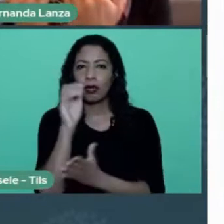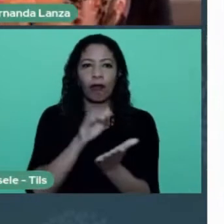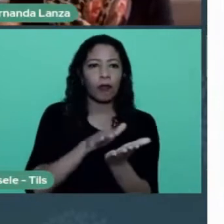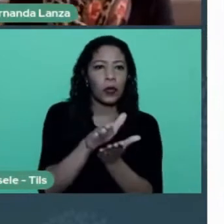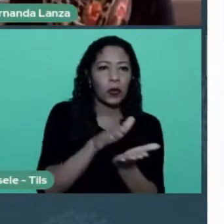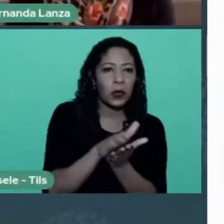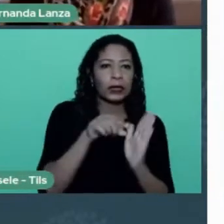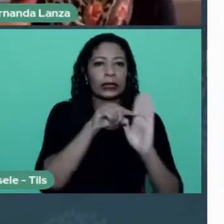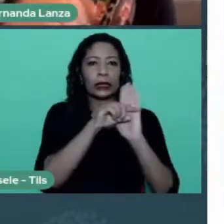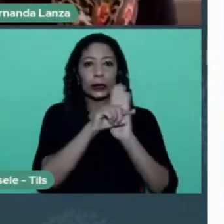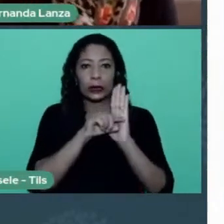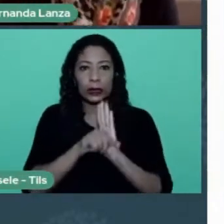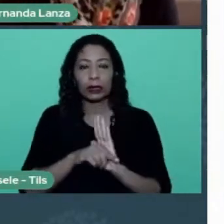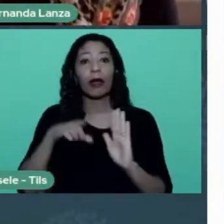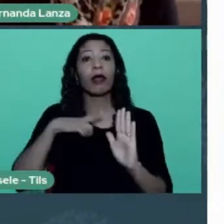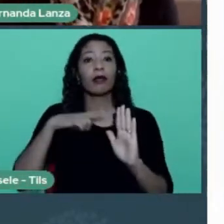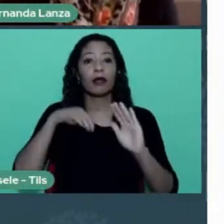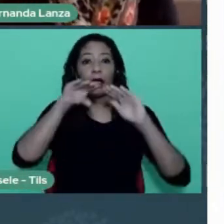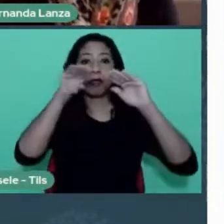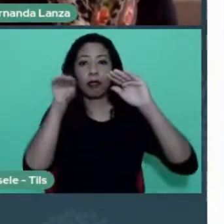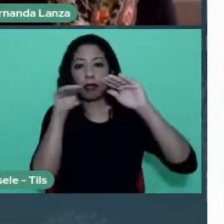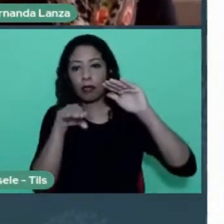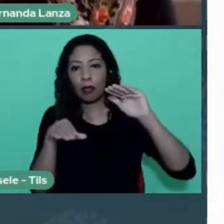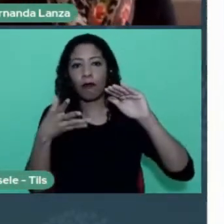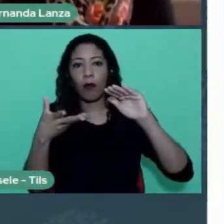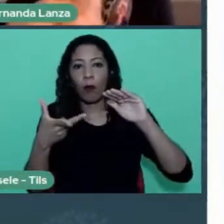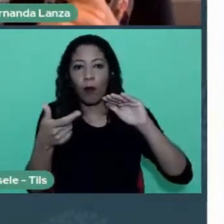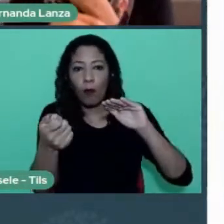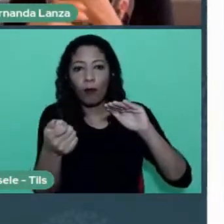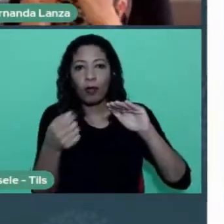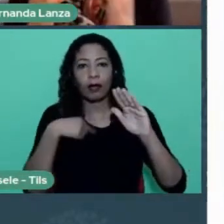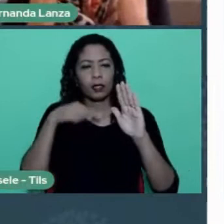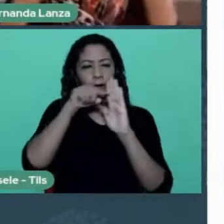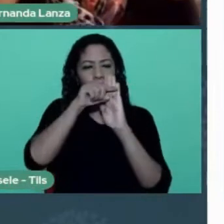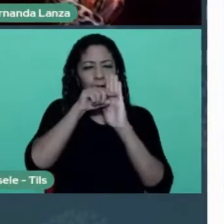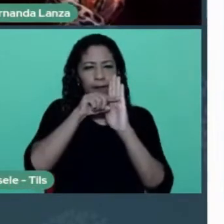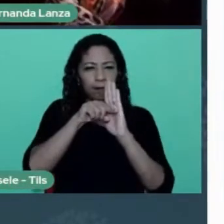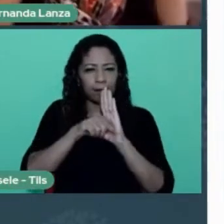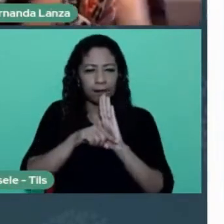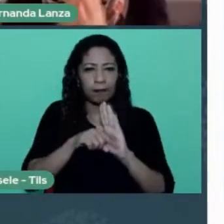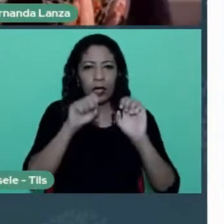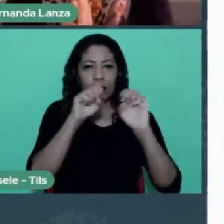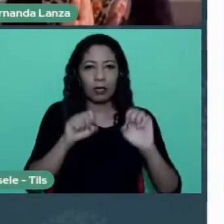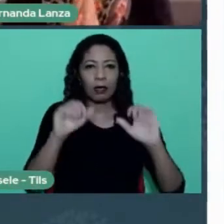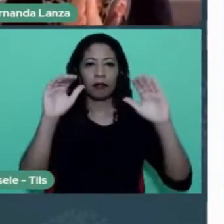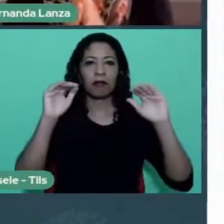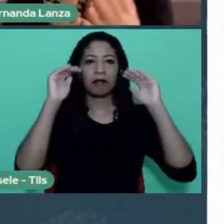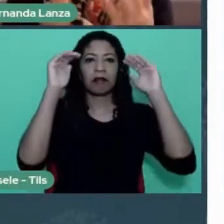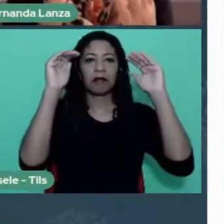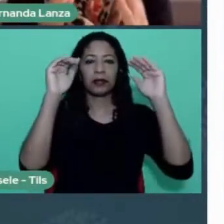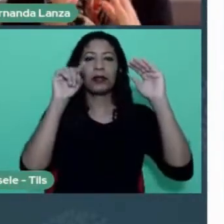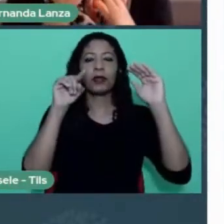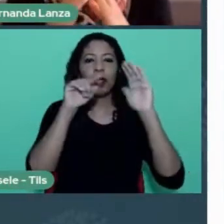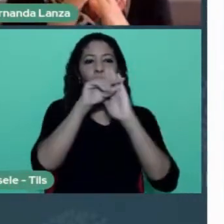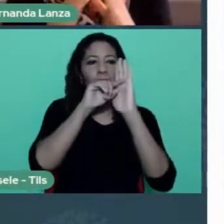existem níveis de qualidade dessas pesquisas e as revisões sistemáticas, elas estão no topo, fazendo